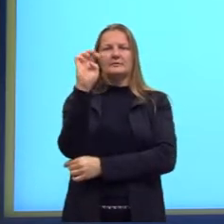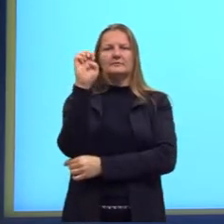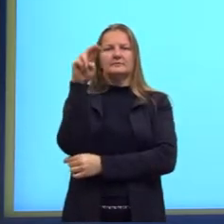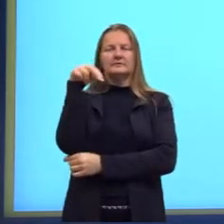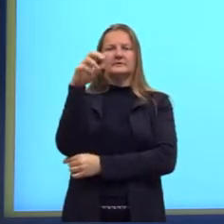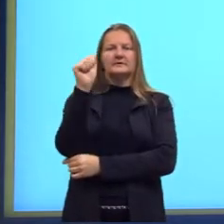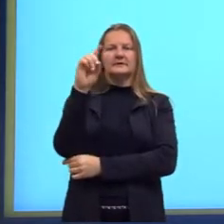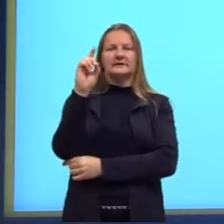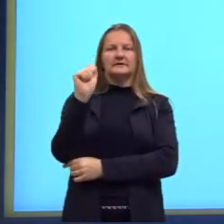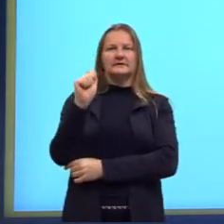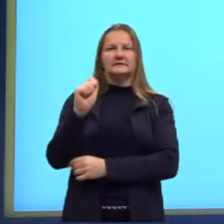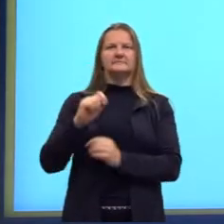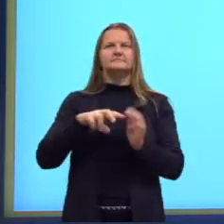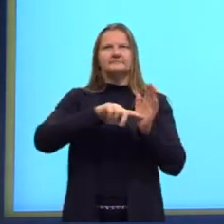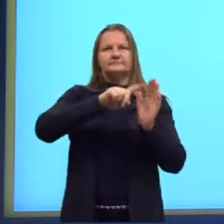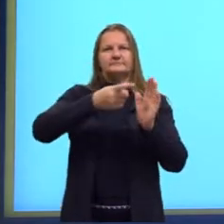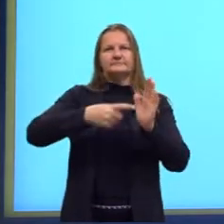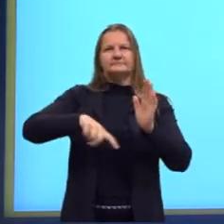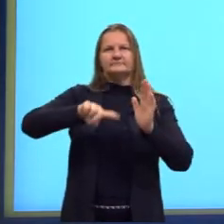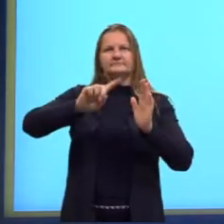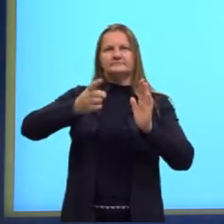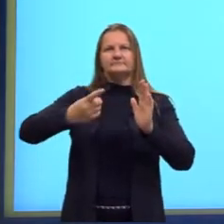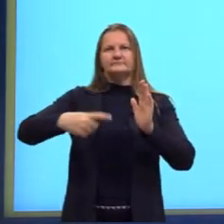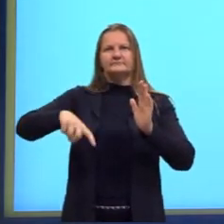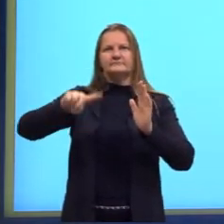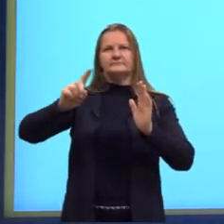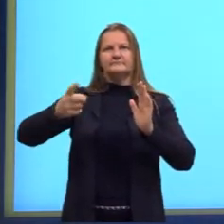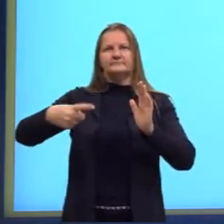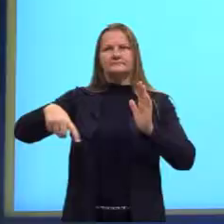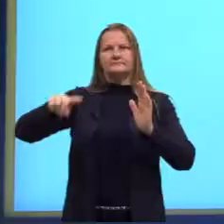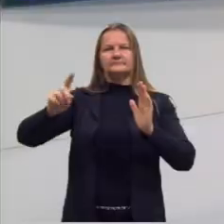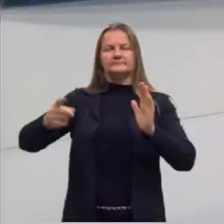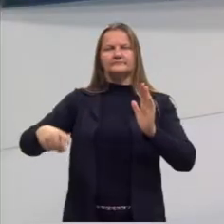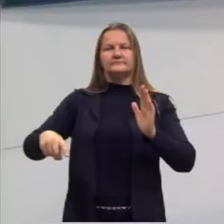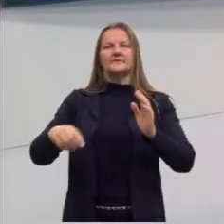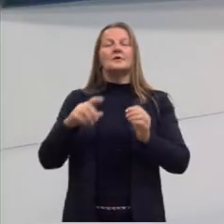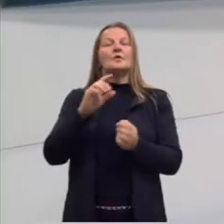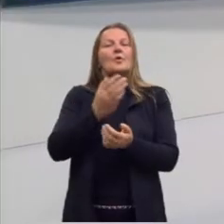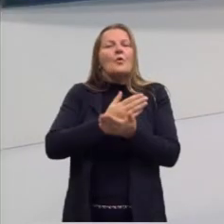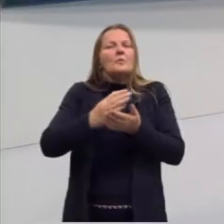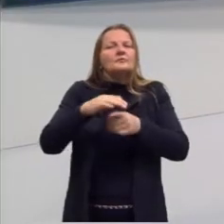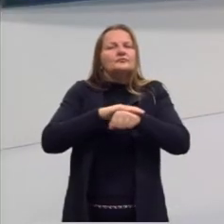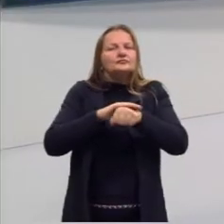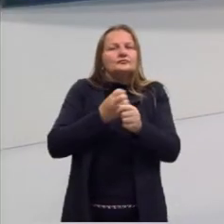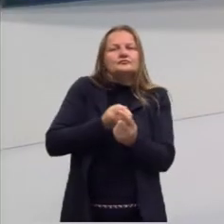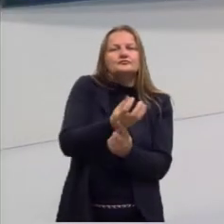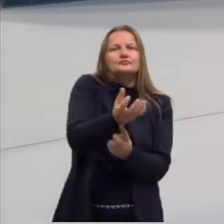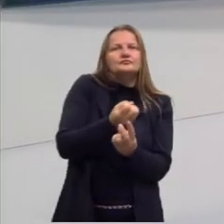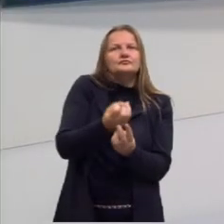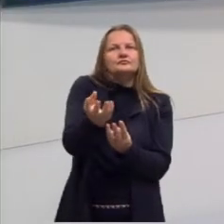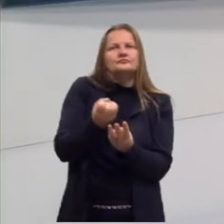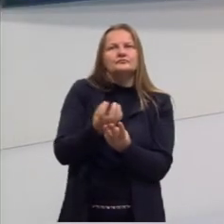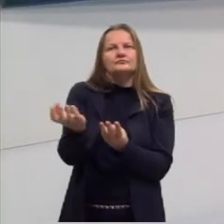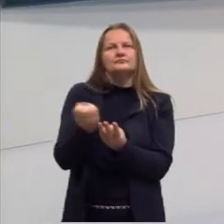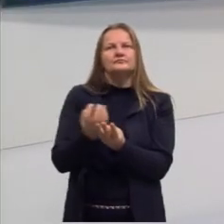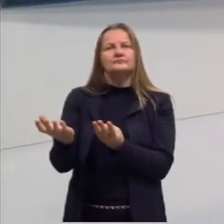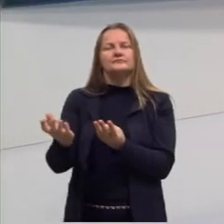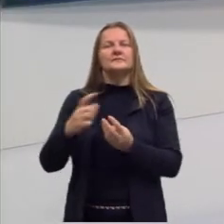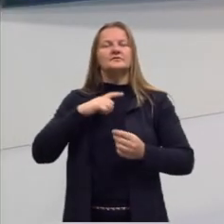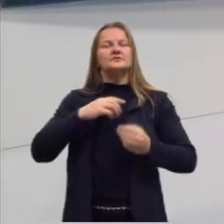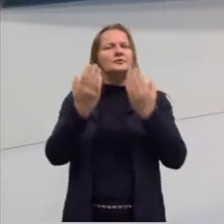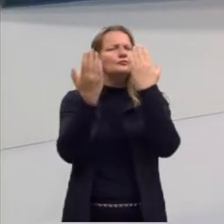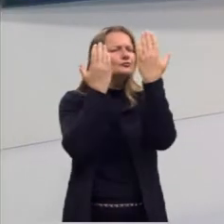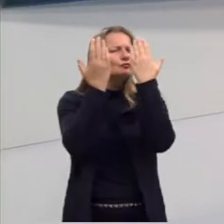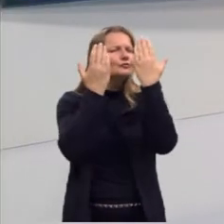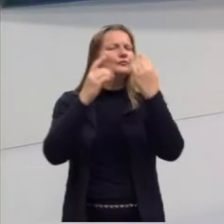se começou a pensar sobre isso né a começasse disse distribuir energia elétrica em grande escala se